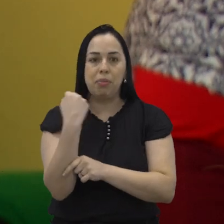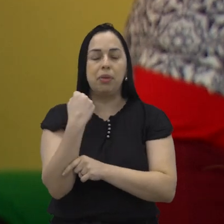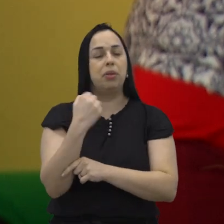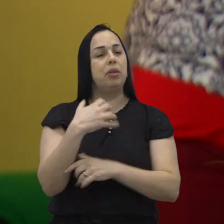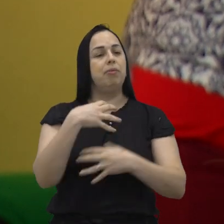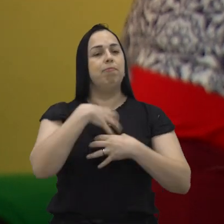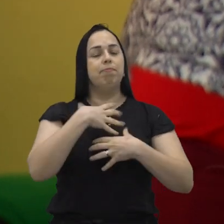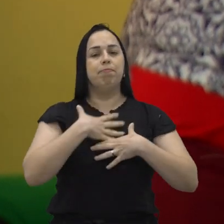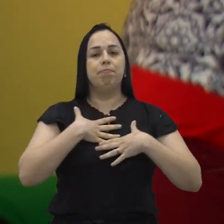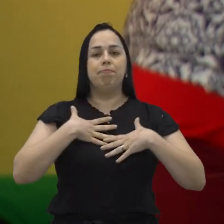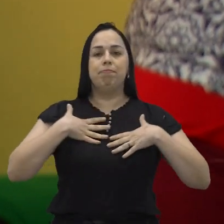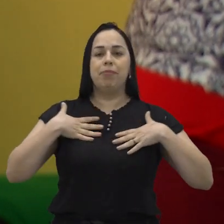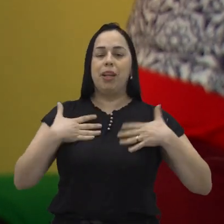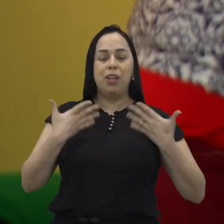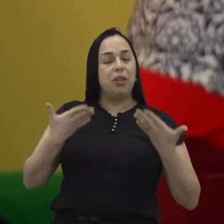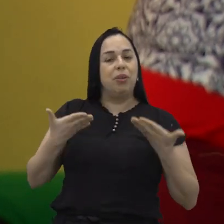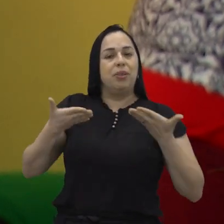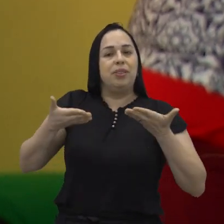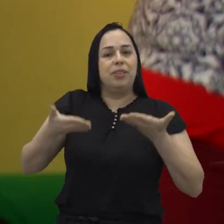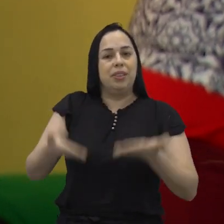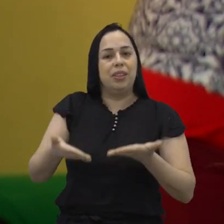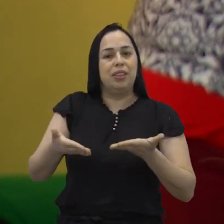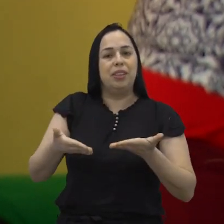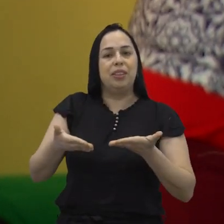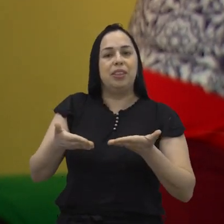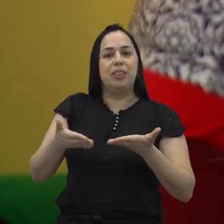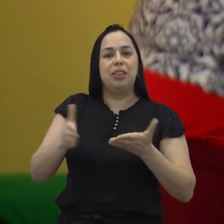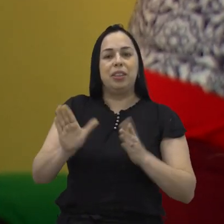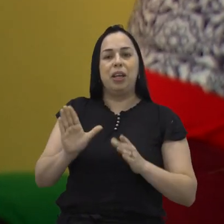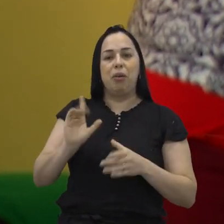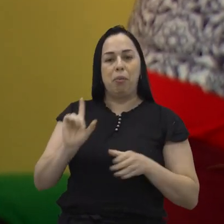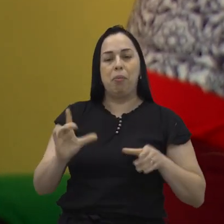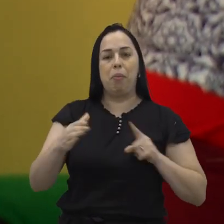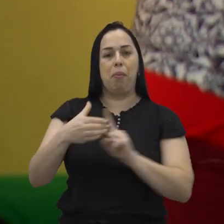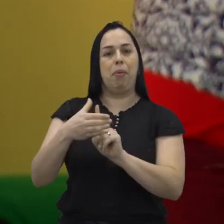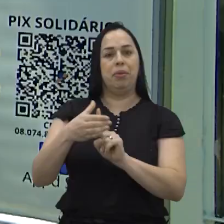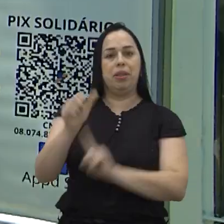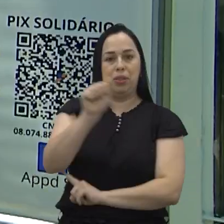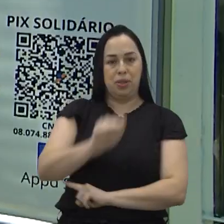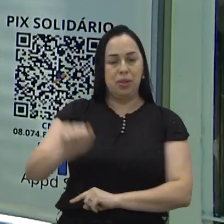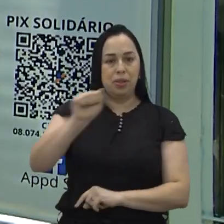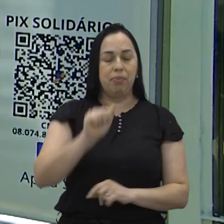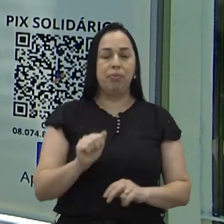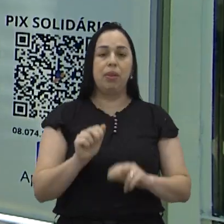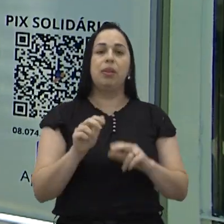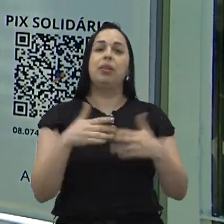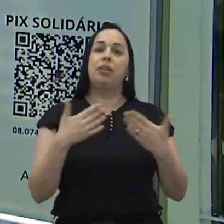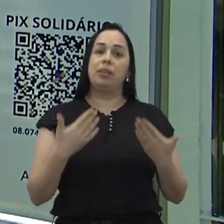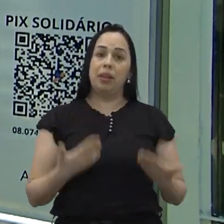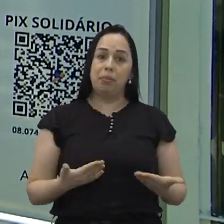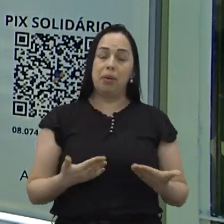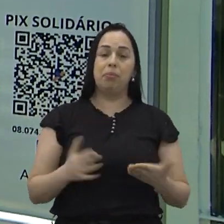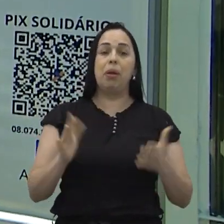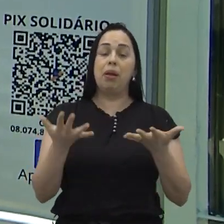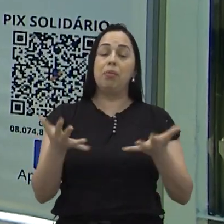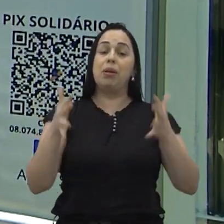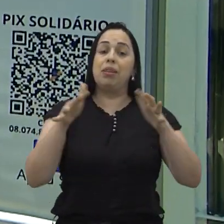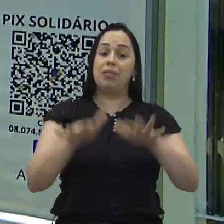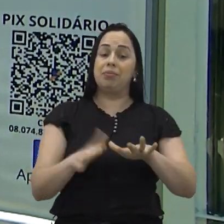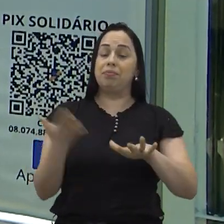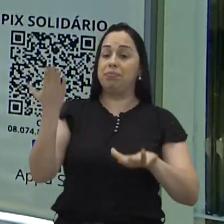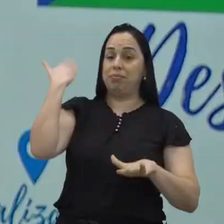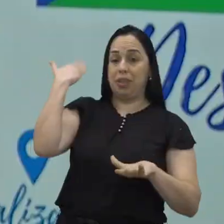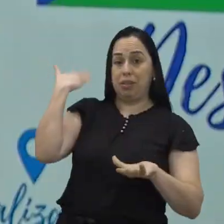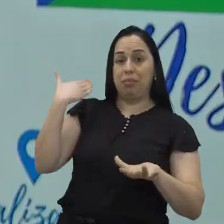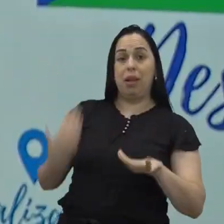muito gratificante para mim vir aqui e fazer parte da PPD, né? E foi por necessidade de mais inclusão que